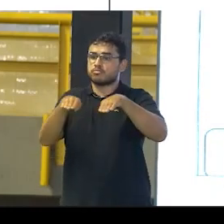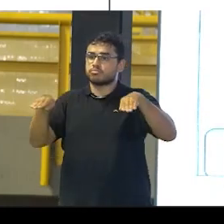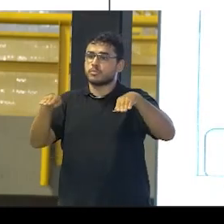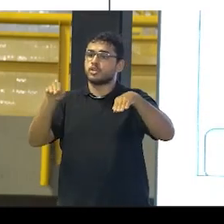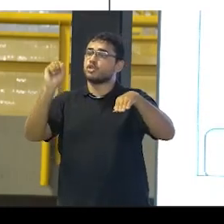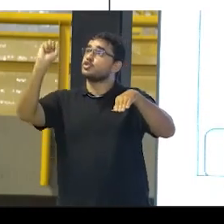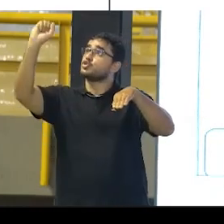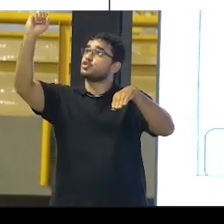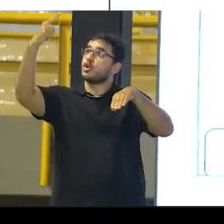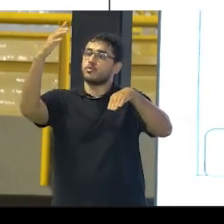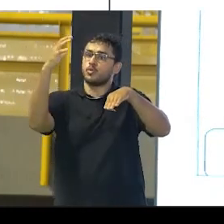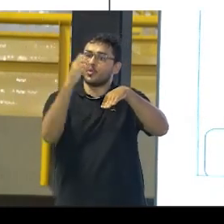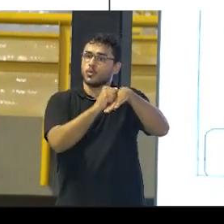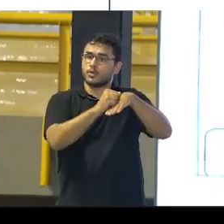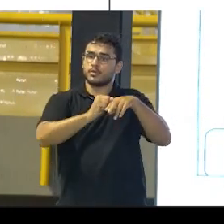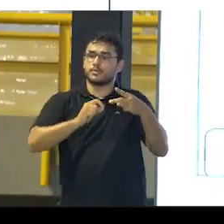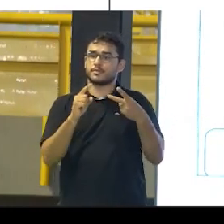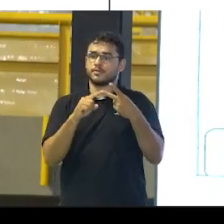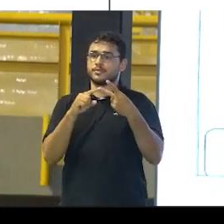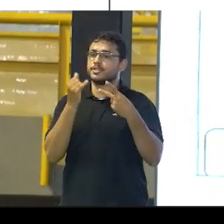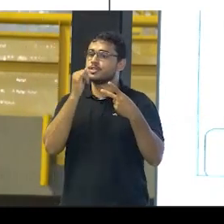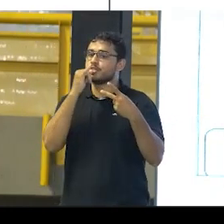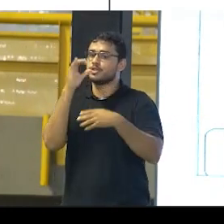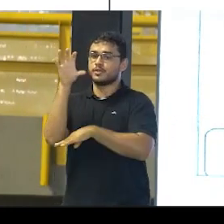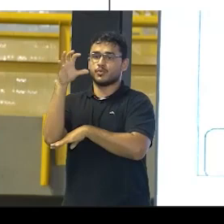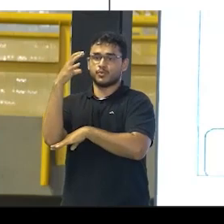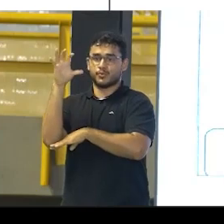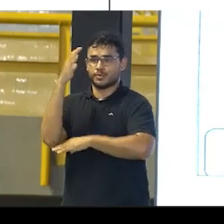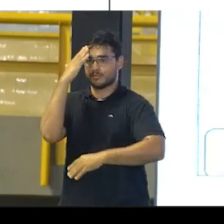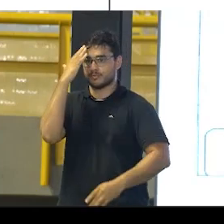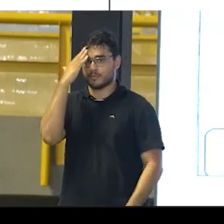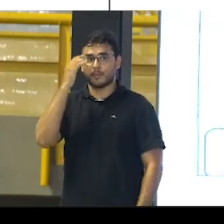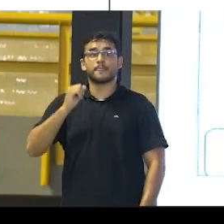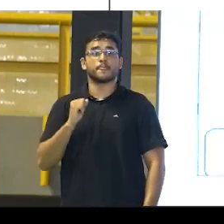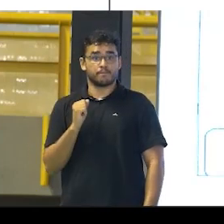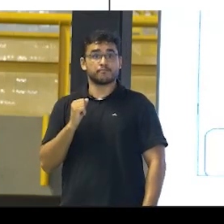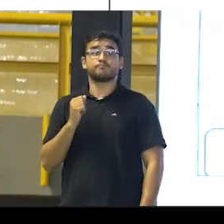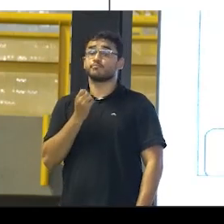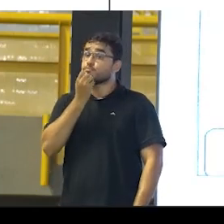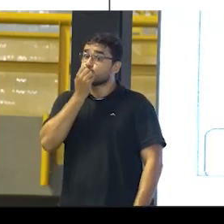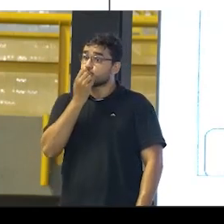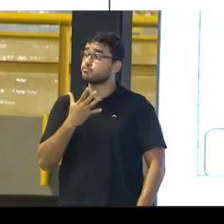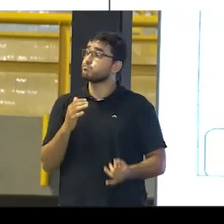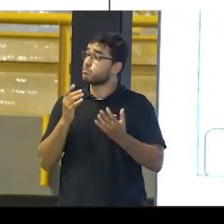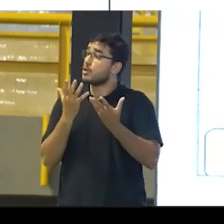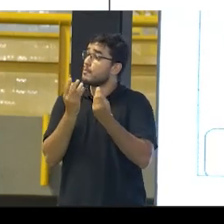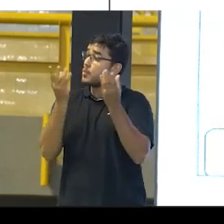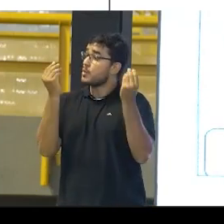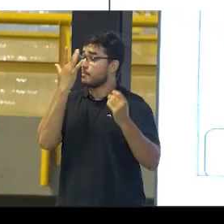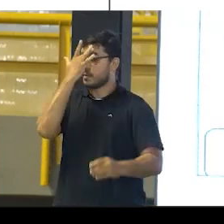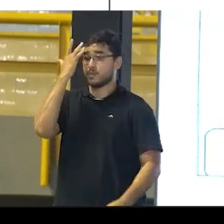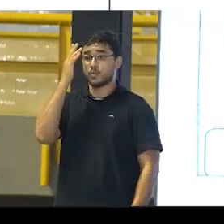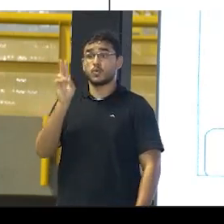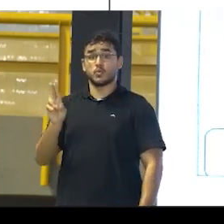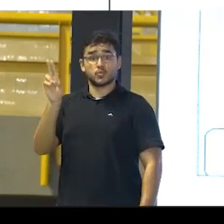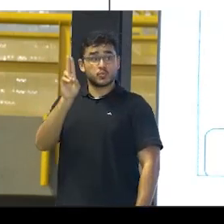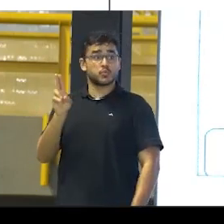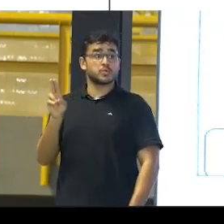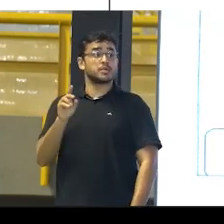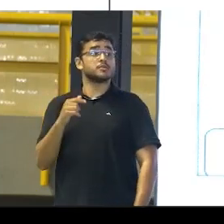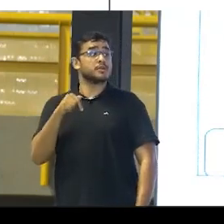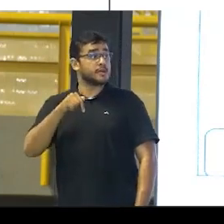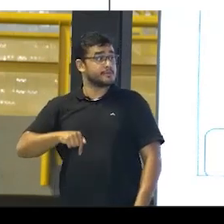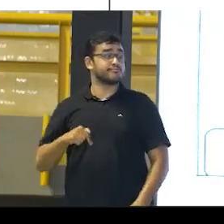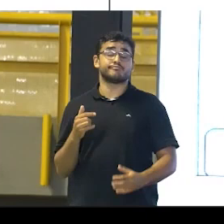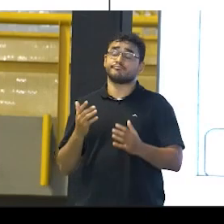eólica. Nós tivemos um salto muito grande em termos de produção, e isso é uma notícia importante, isso é uma notícia positiva, porque num mundo